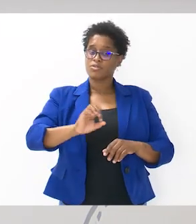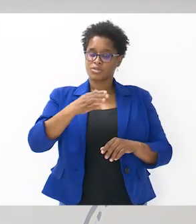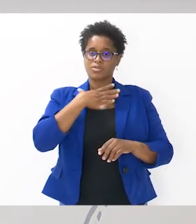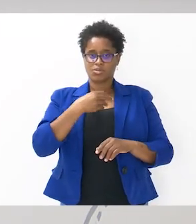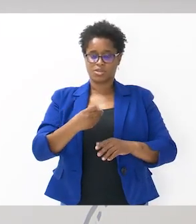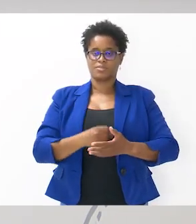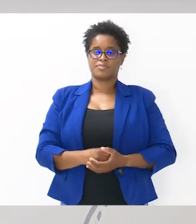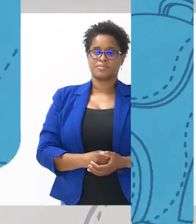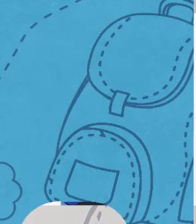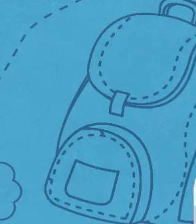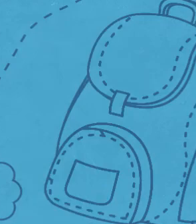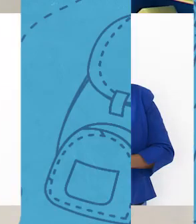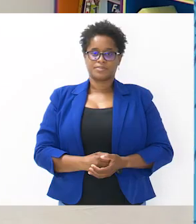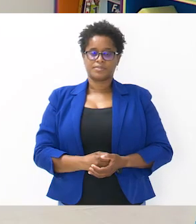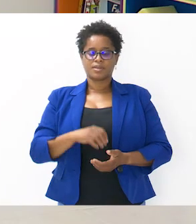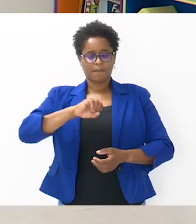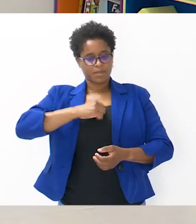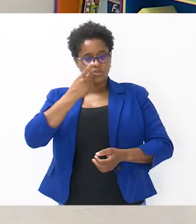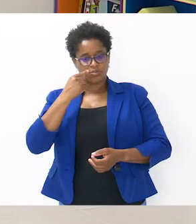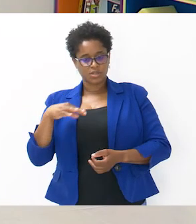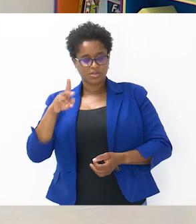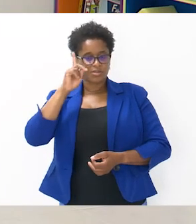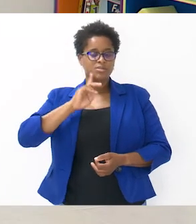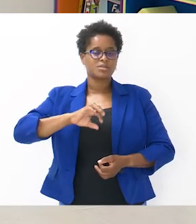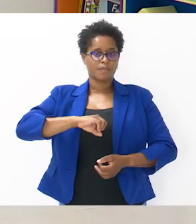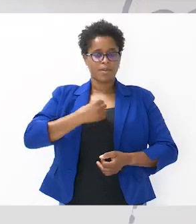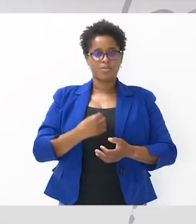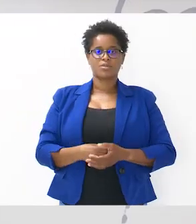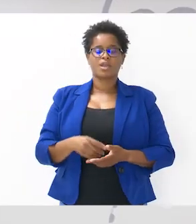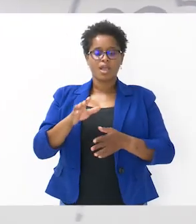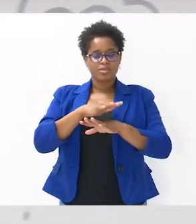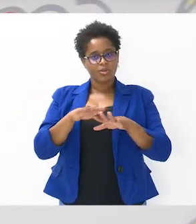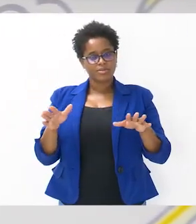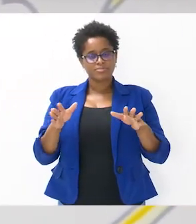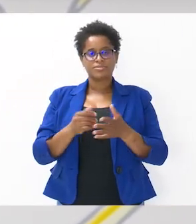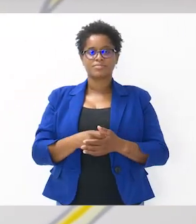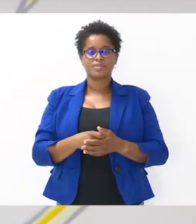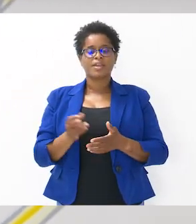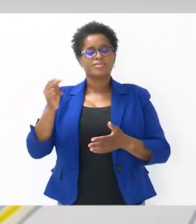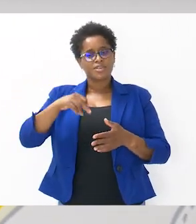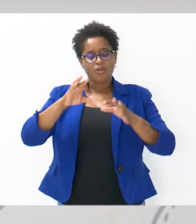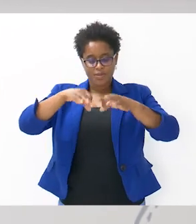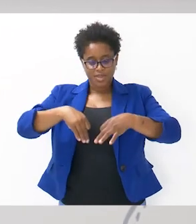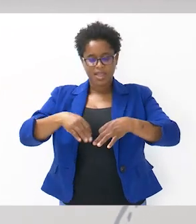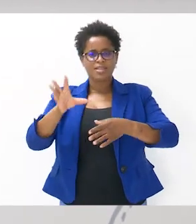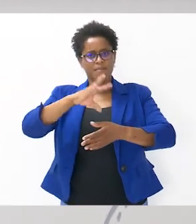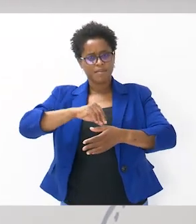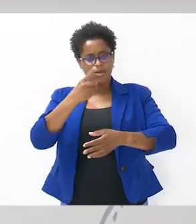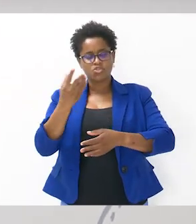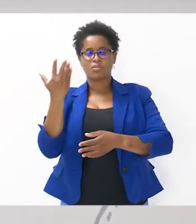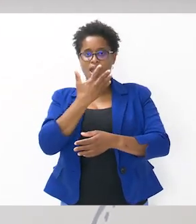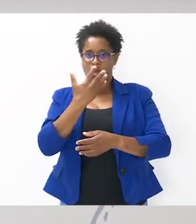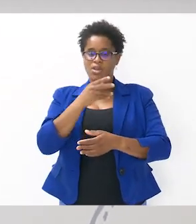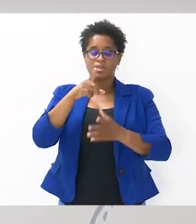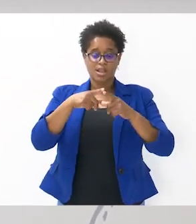gostado. Meus meninos e minhas meninas, assim chegamos ao final de mais uma